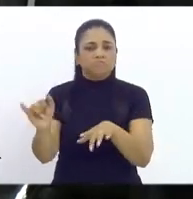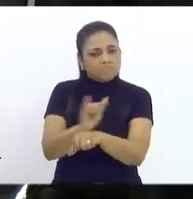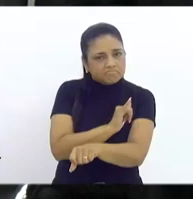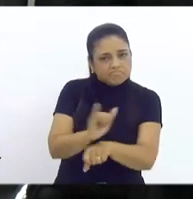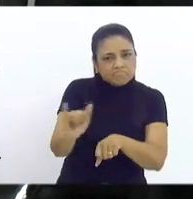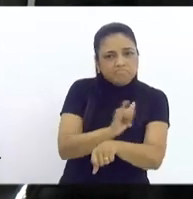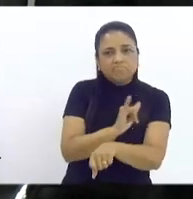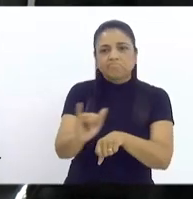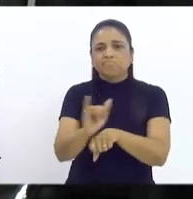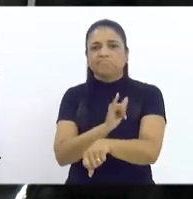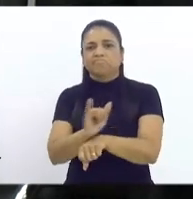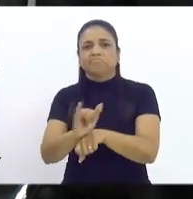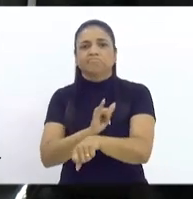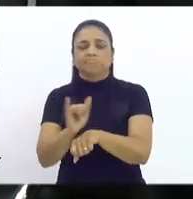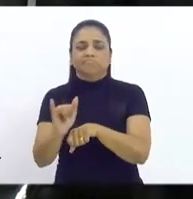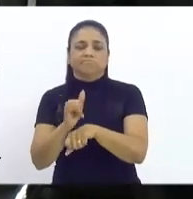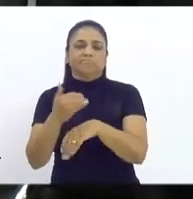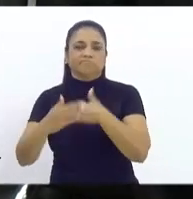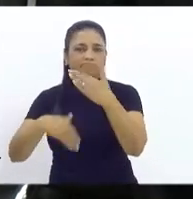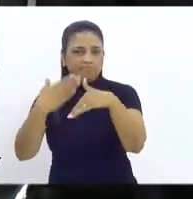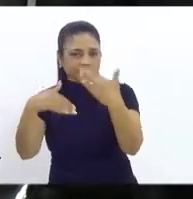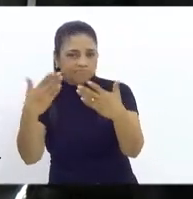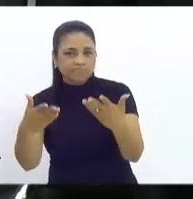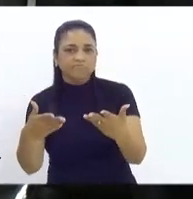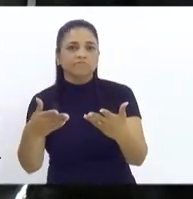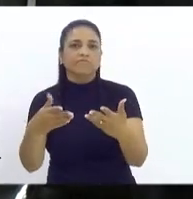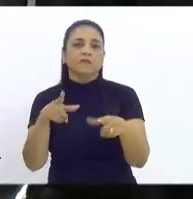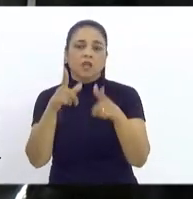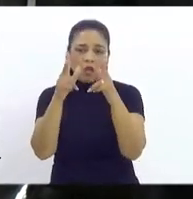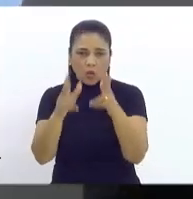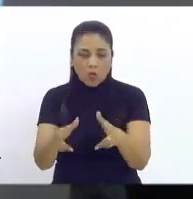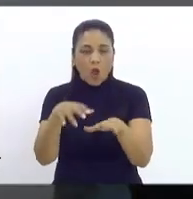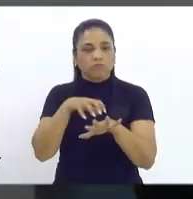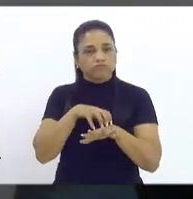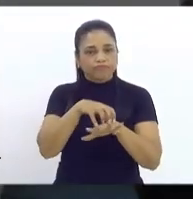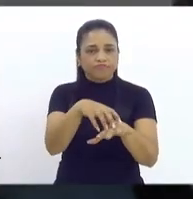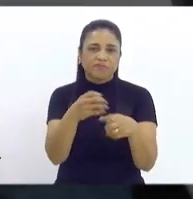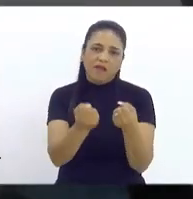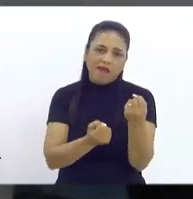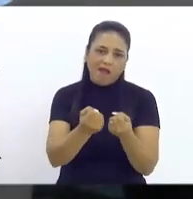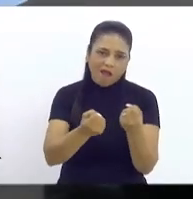esse mercado seja desenvolvido, assim como foi feito com os veículos leves. É